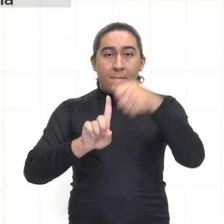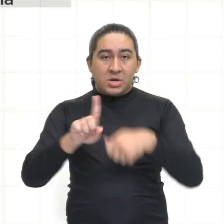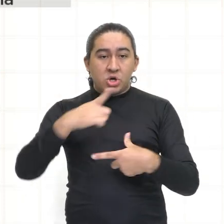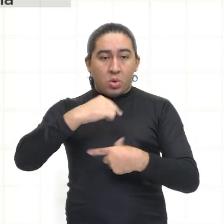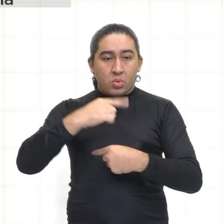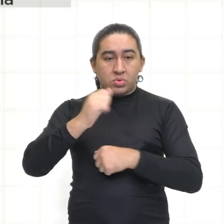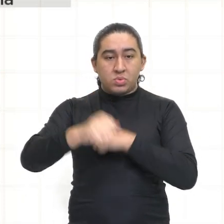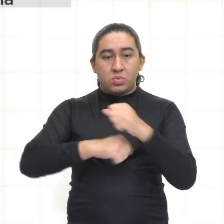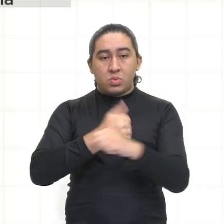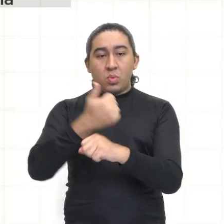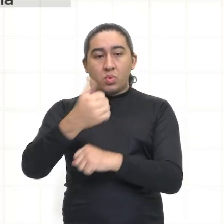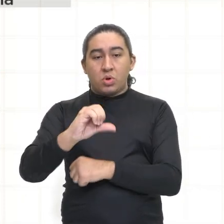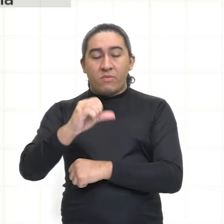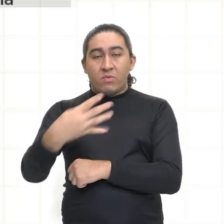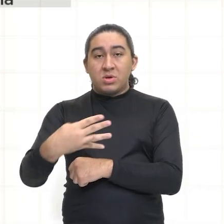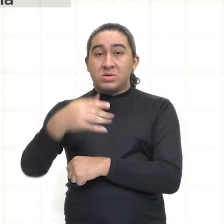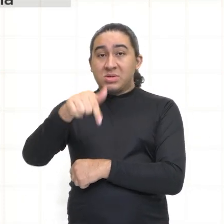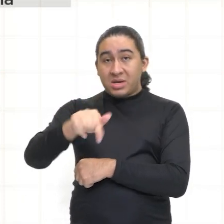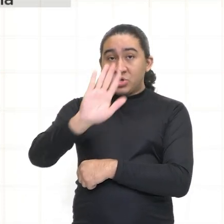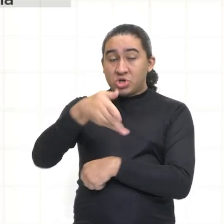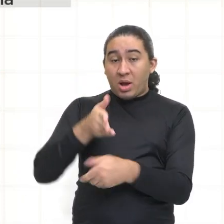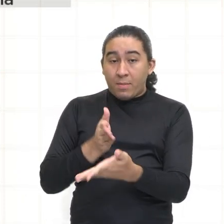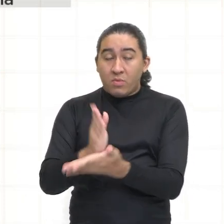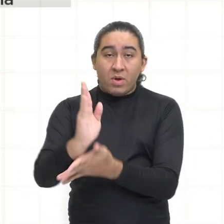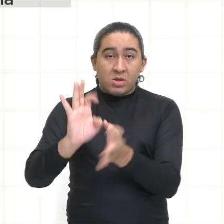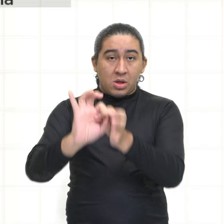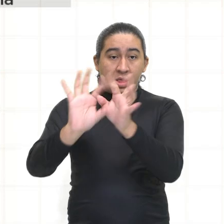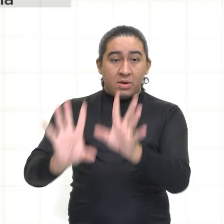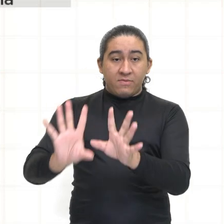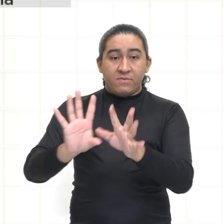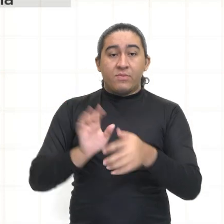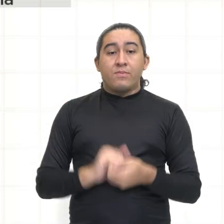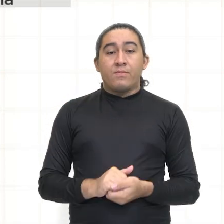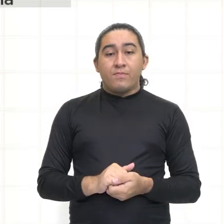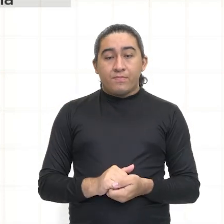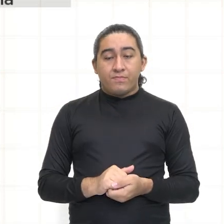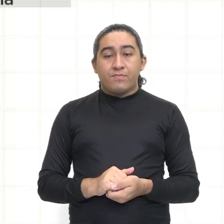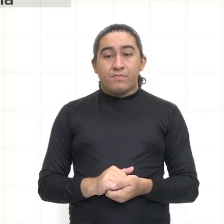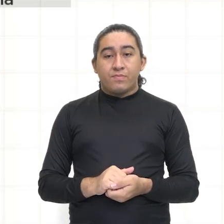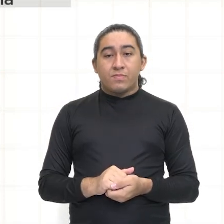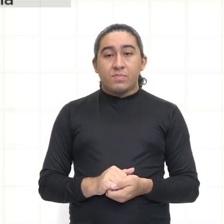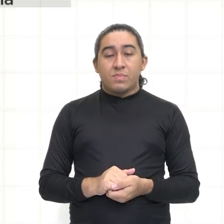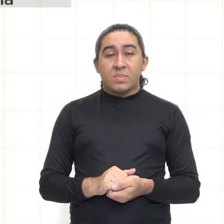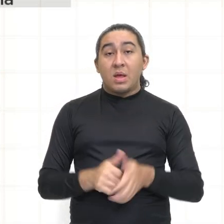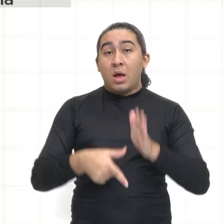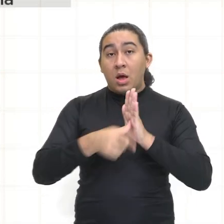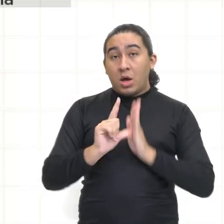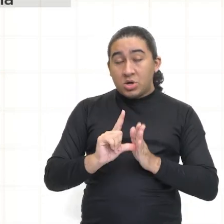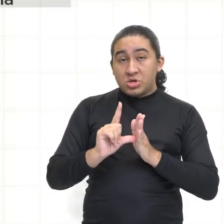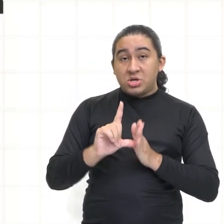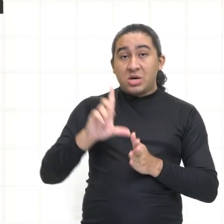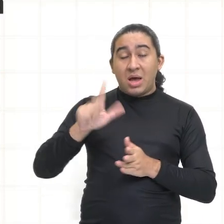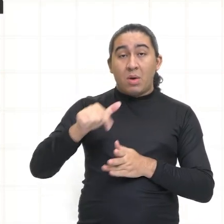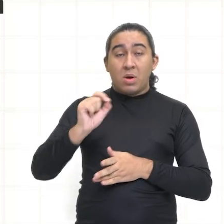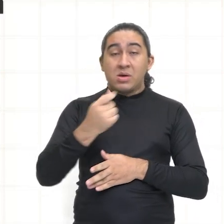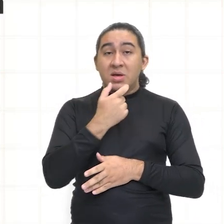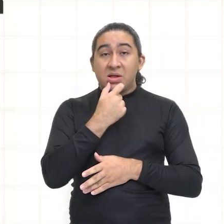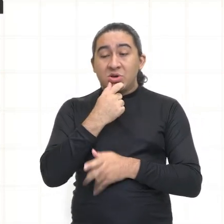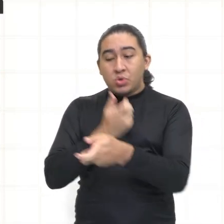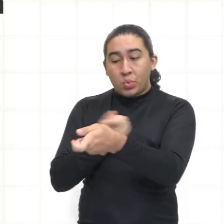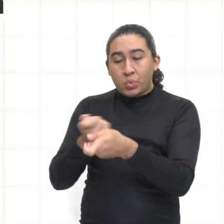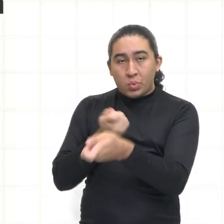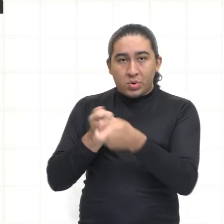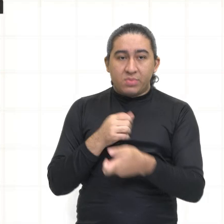de 1947. O território indiano ele estava sob domínio inglês, certo? Vamos